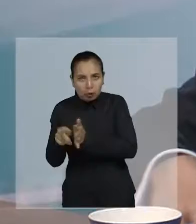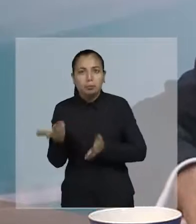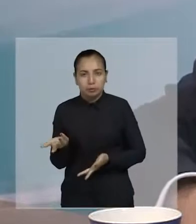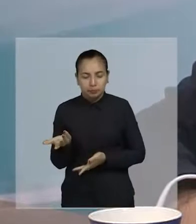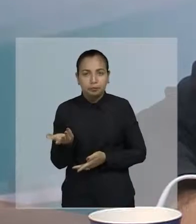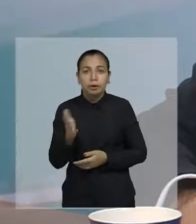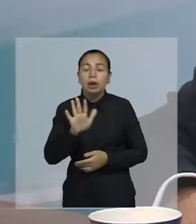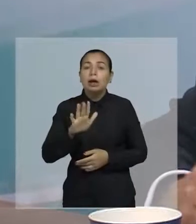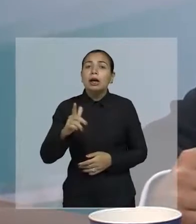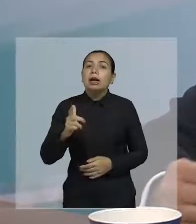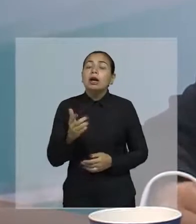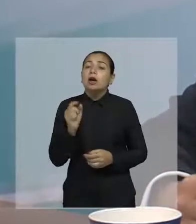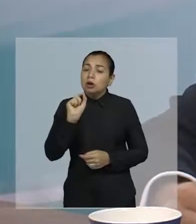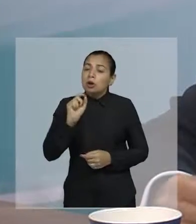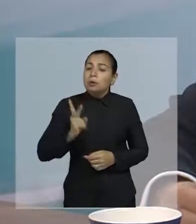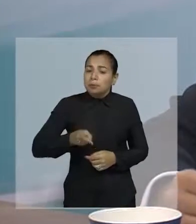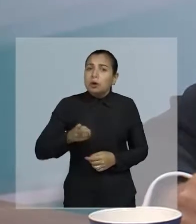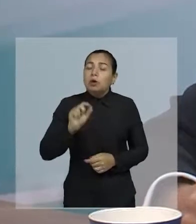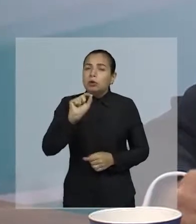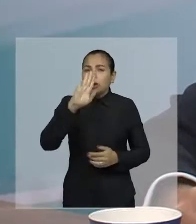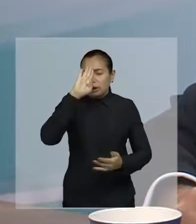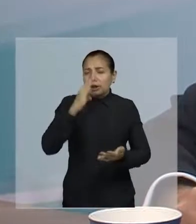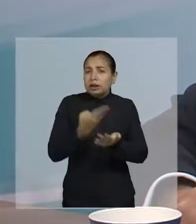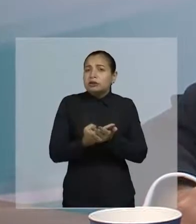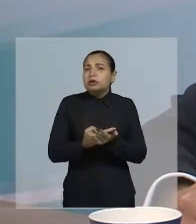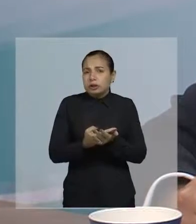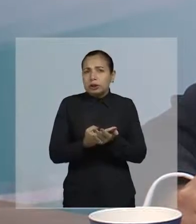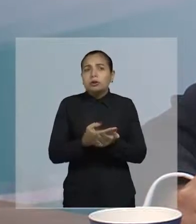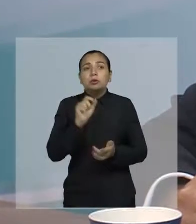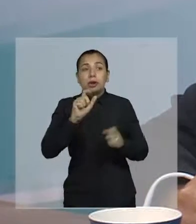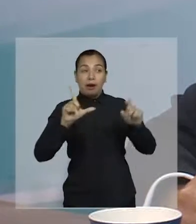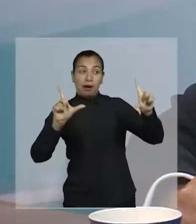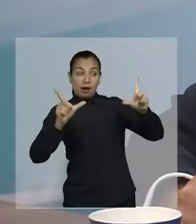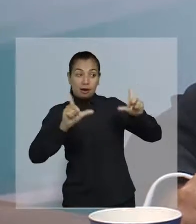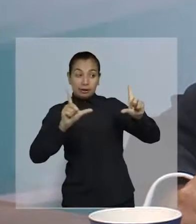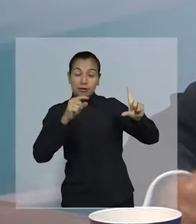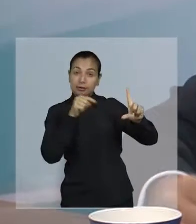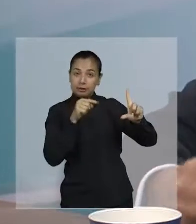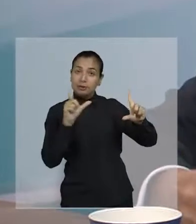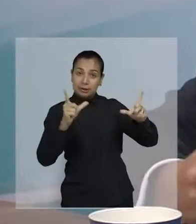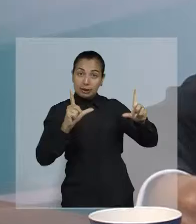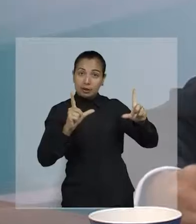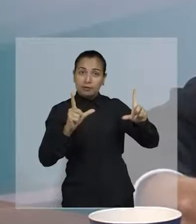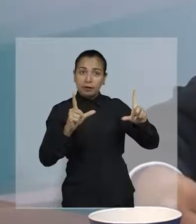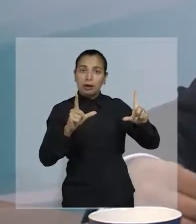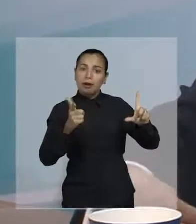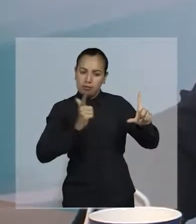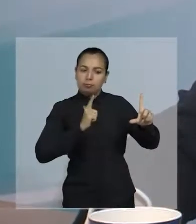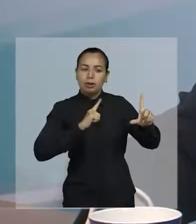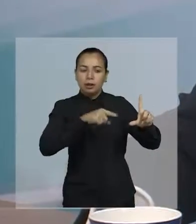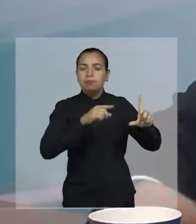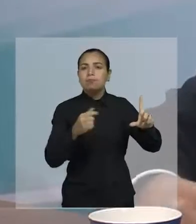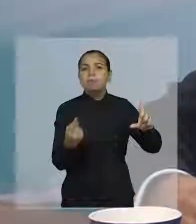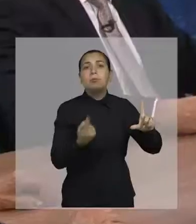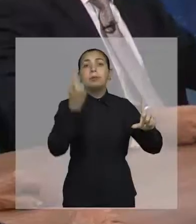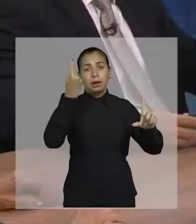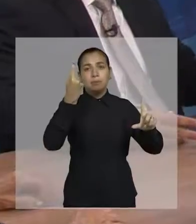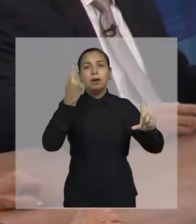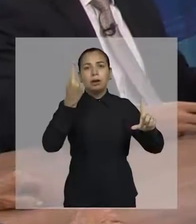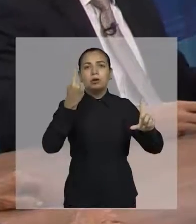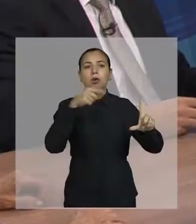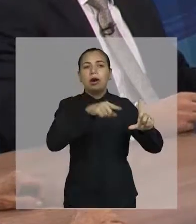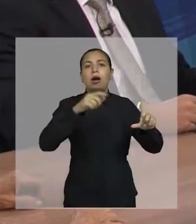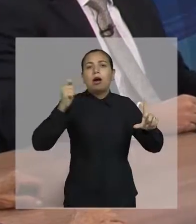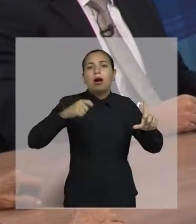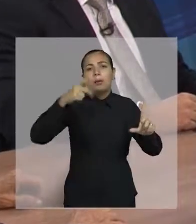mantida. Ainda acredito que a televisão, ela funciona como o primeiro meio de informação da população